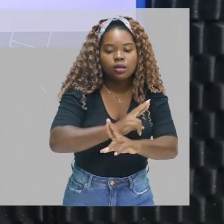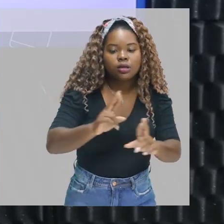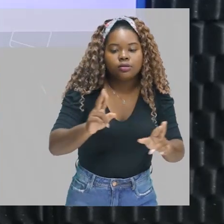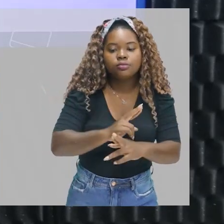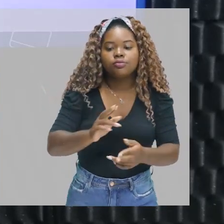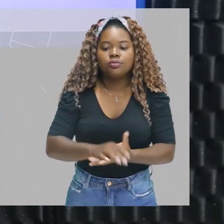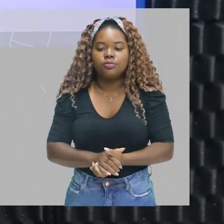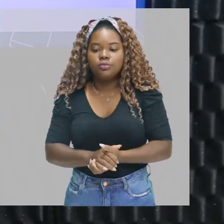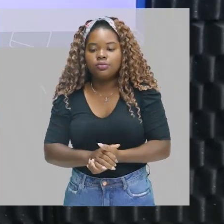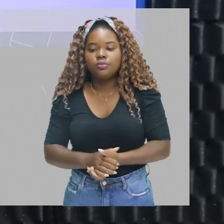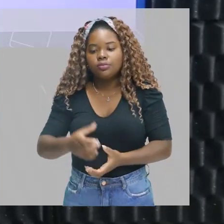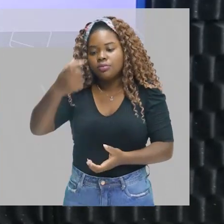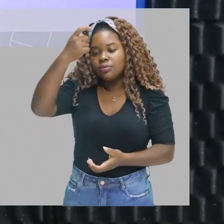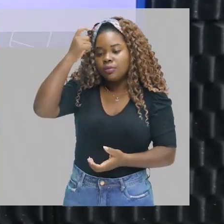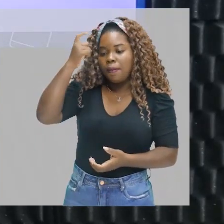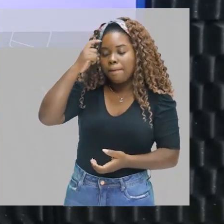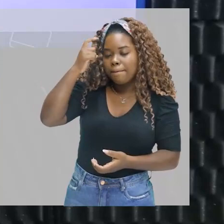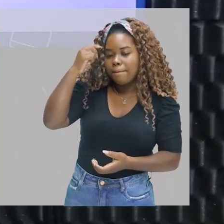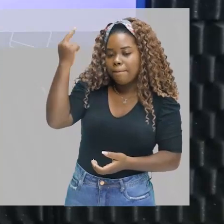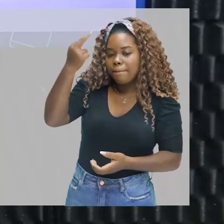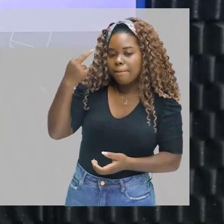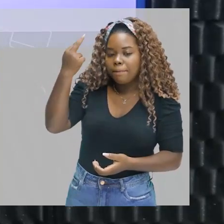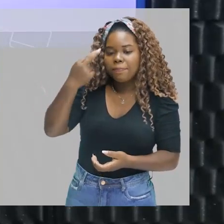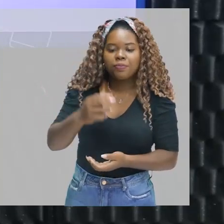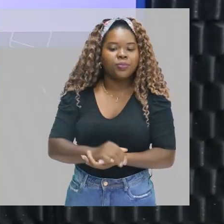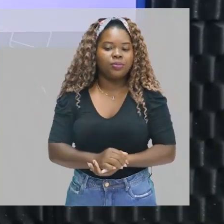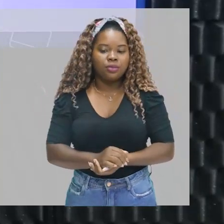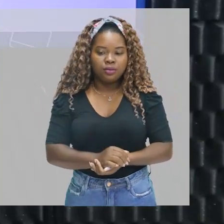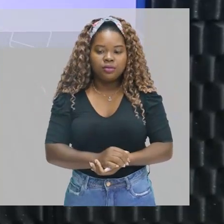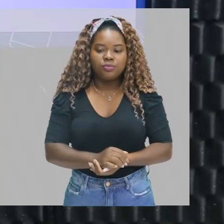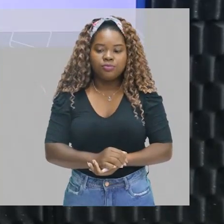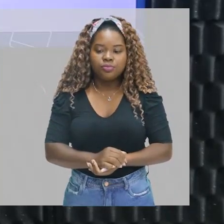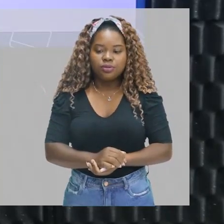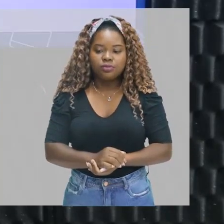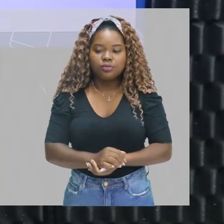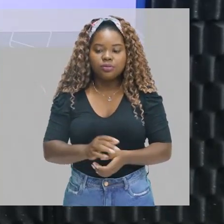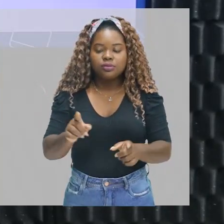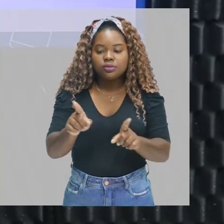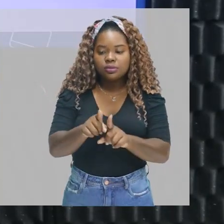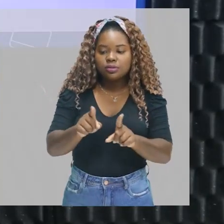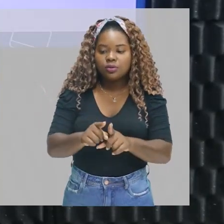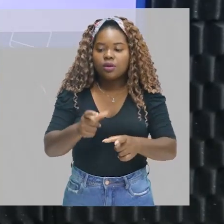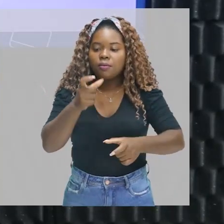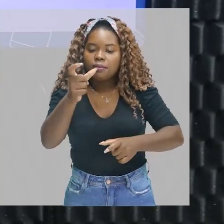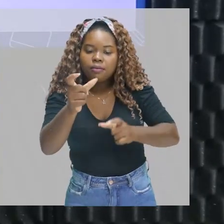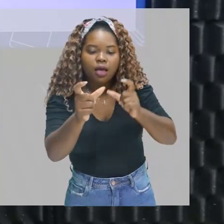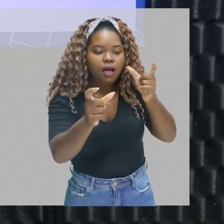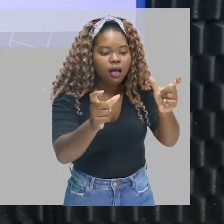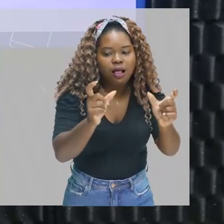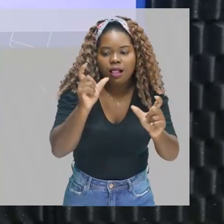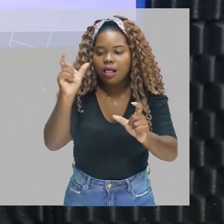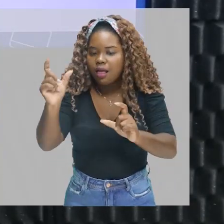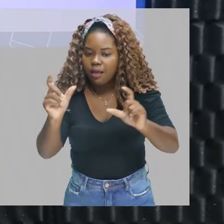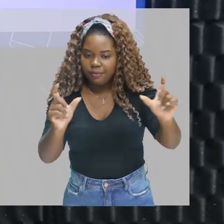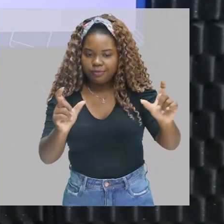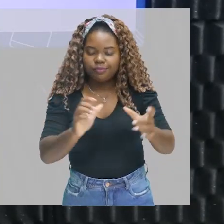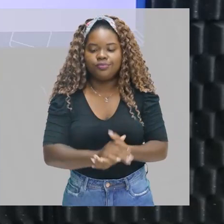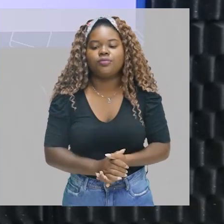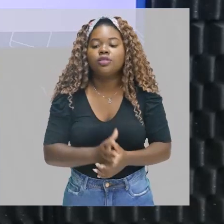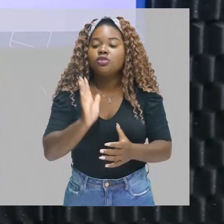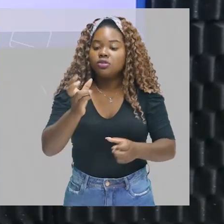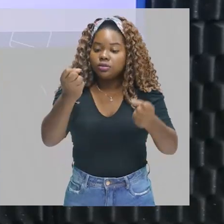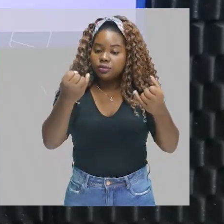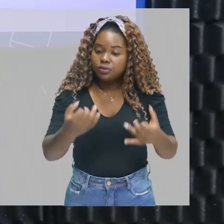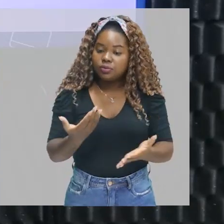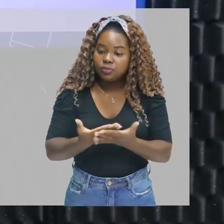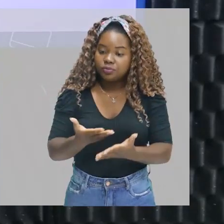determinada língua e se manifesta através de palavras, né? Já até falei isso para vocês em uma aula anterior. Quando nós falamos